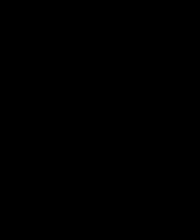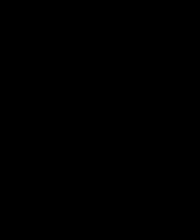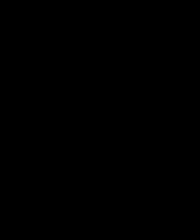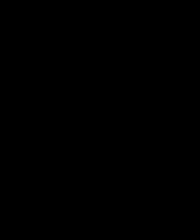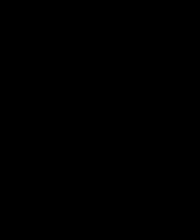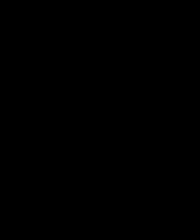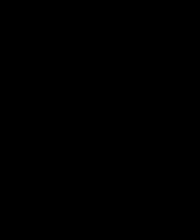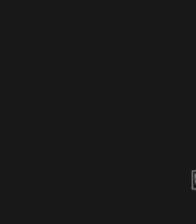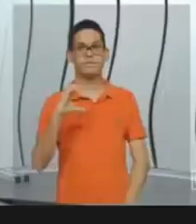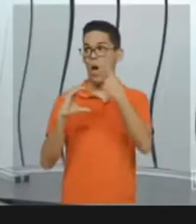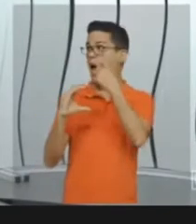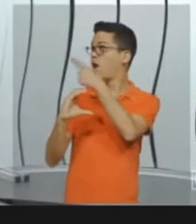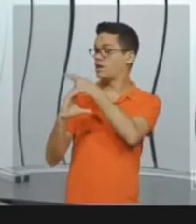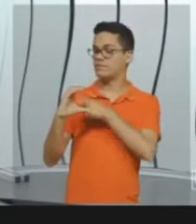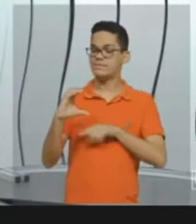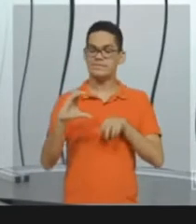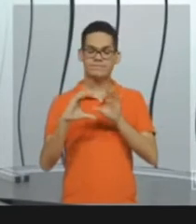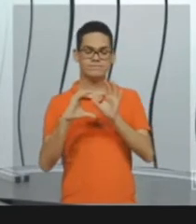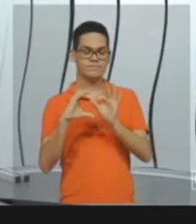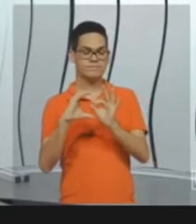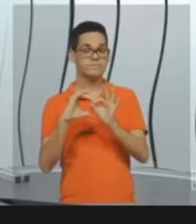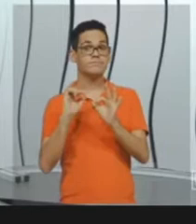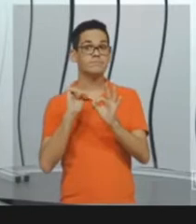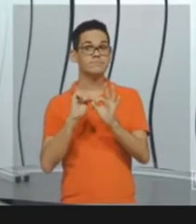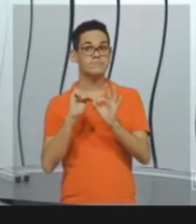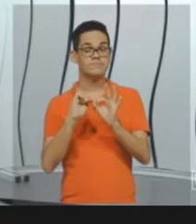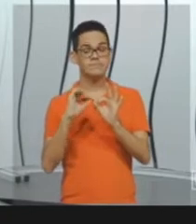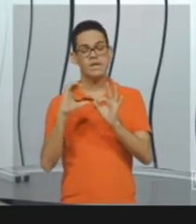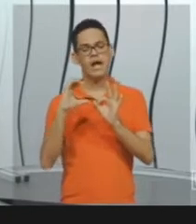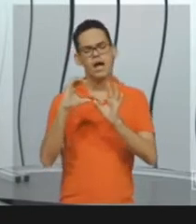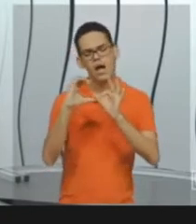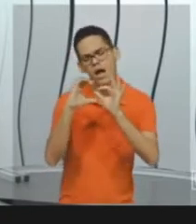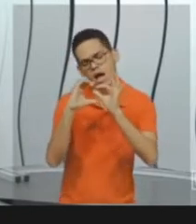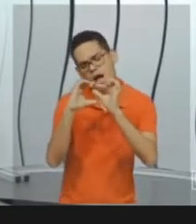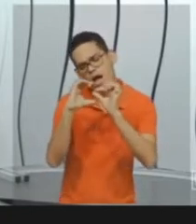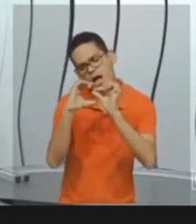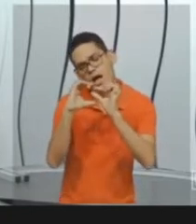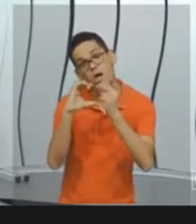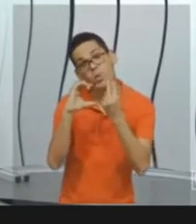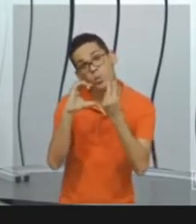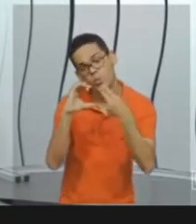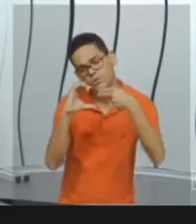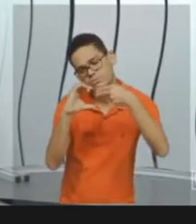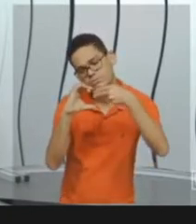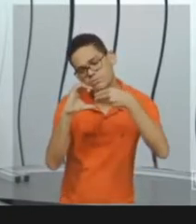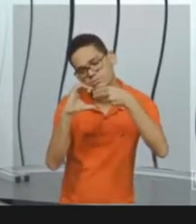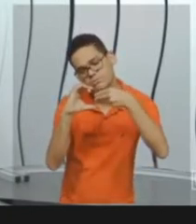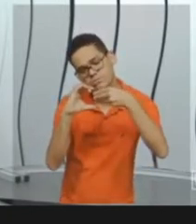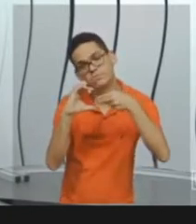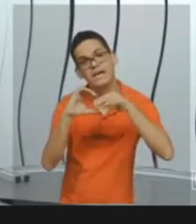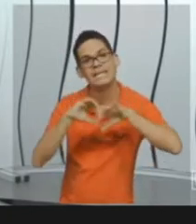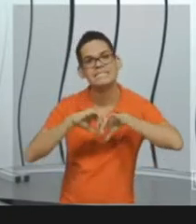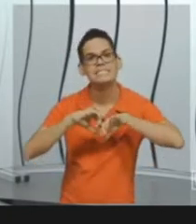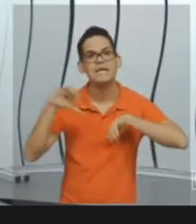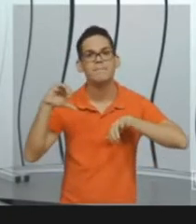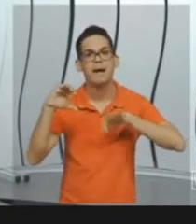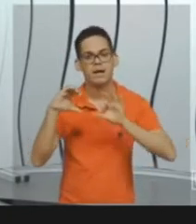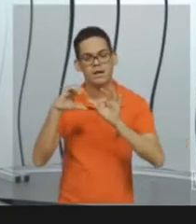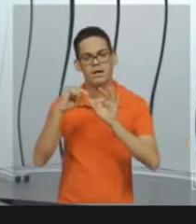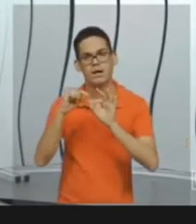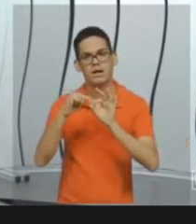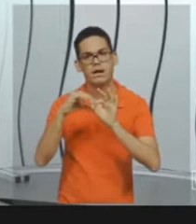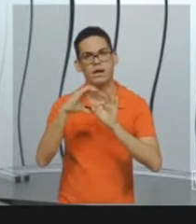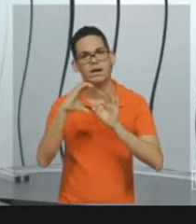fechada é um núcleo, e ele tem duas membranas aqui que vão separá-lo